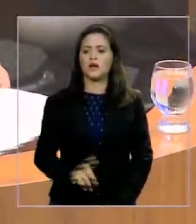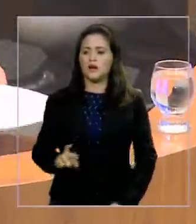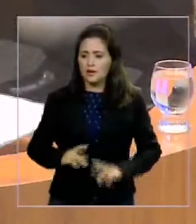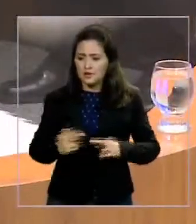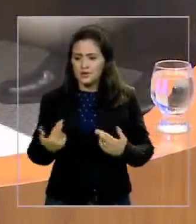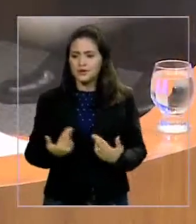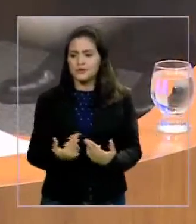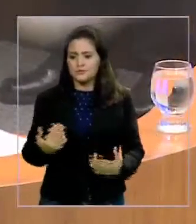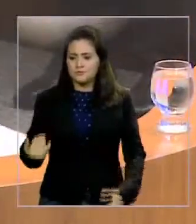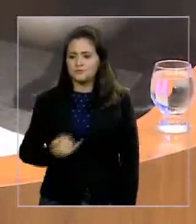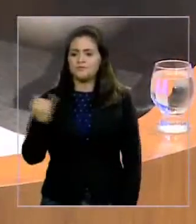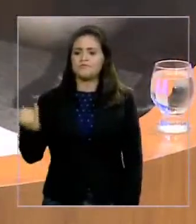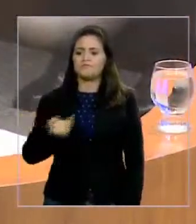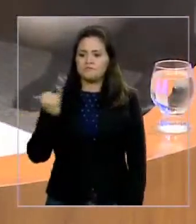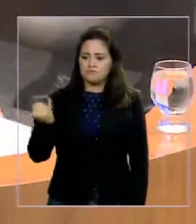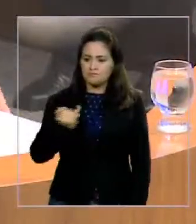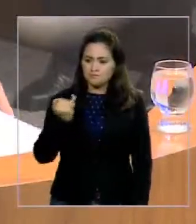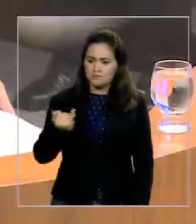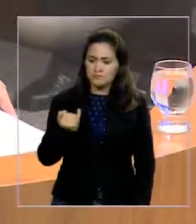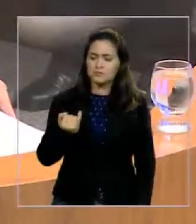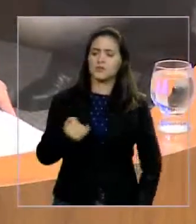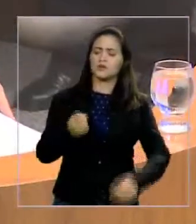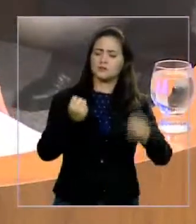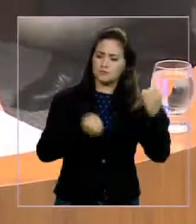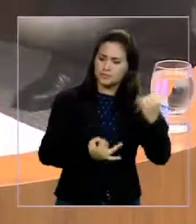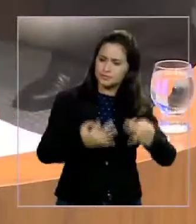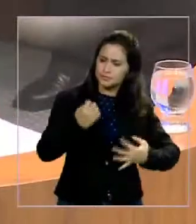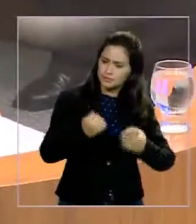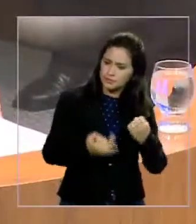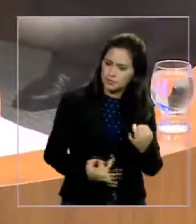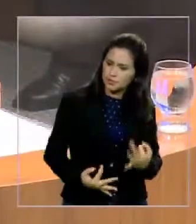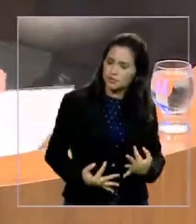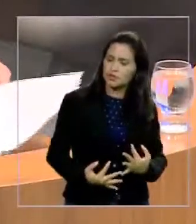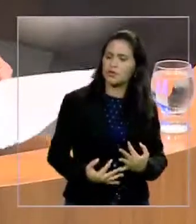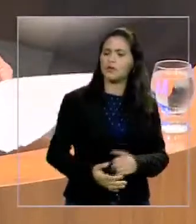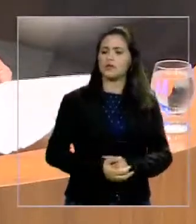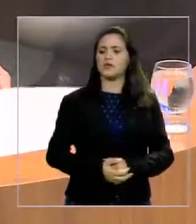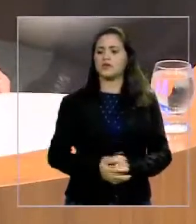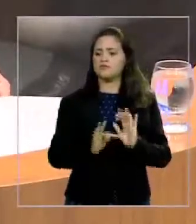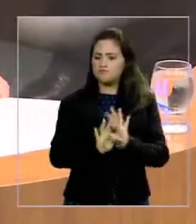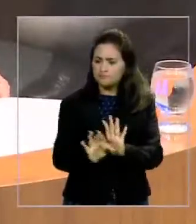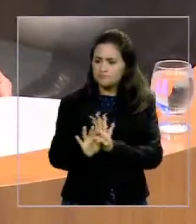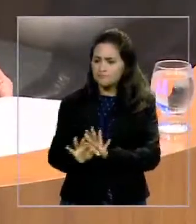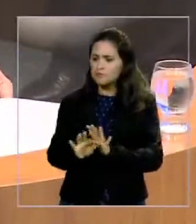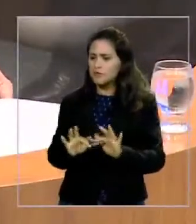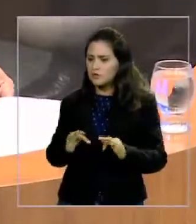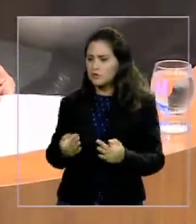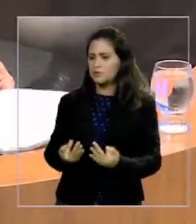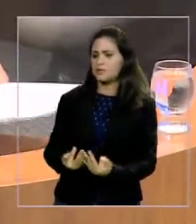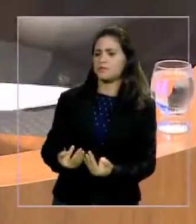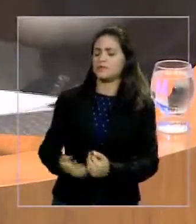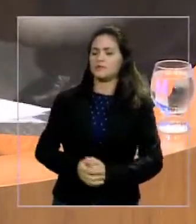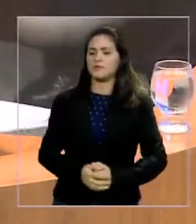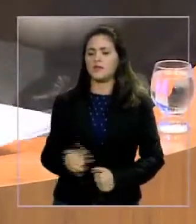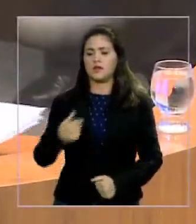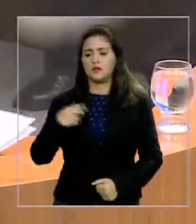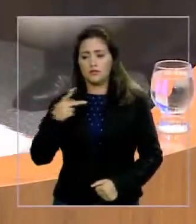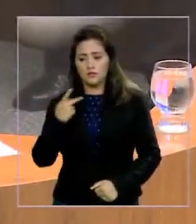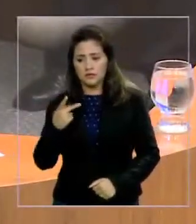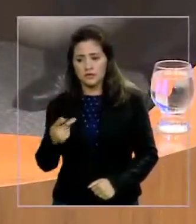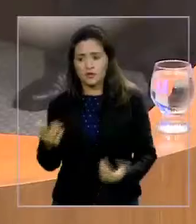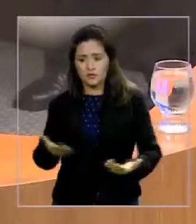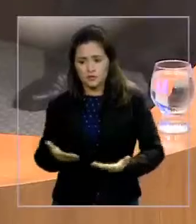riquíssima, com os testemunhos, com os depoimentos. E eu quero fazer uma referência na